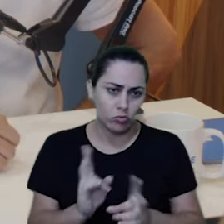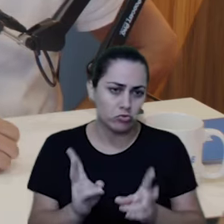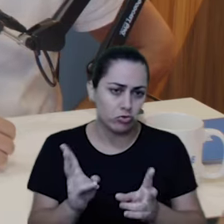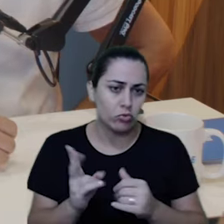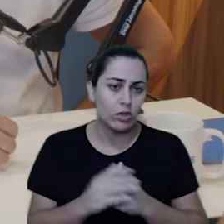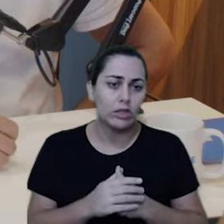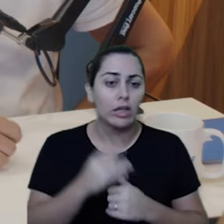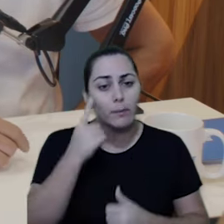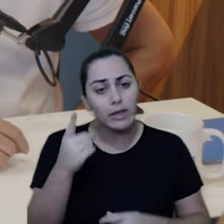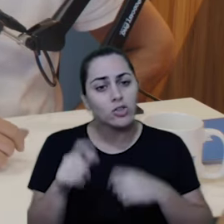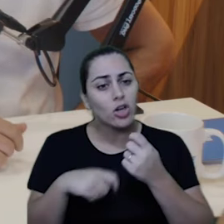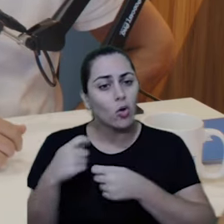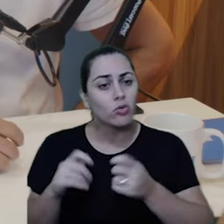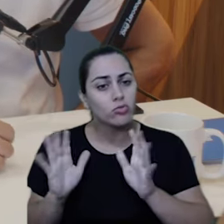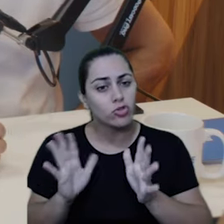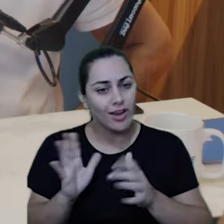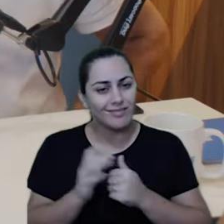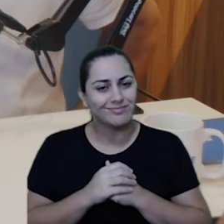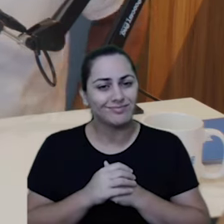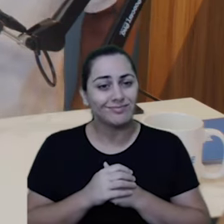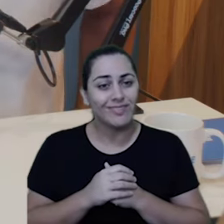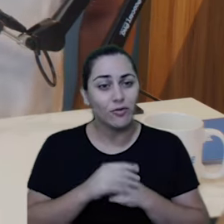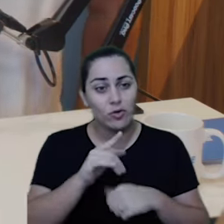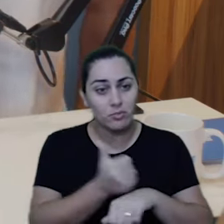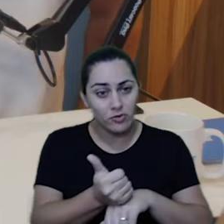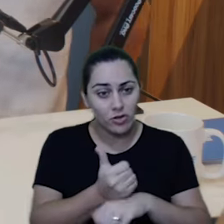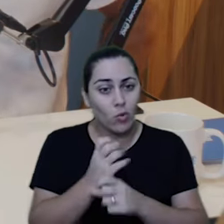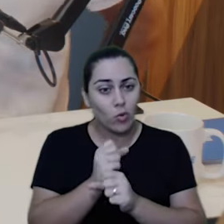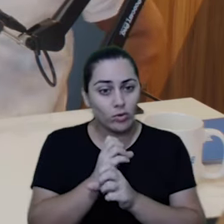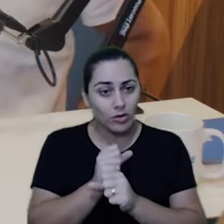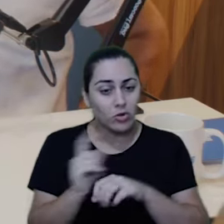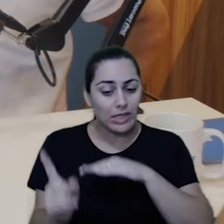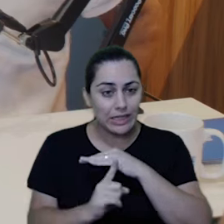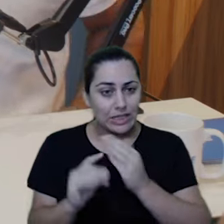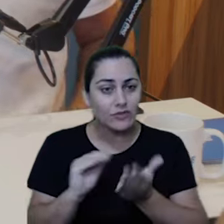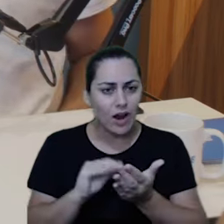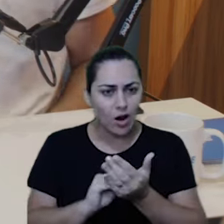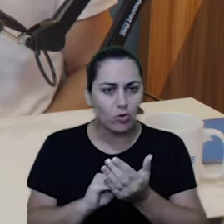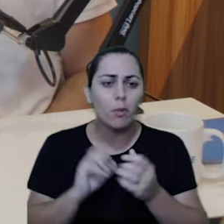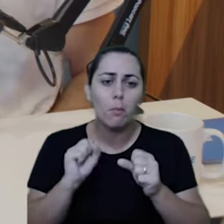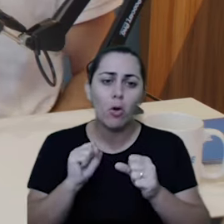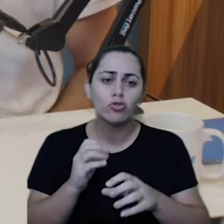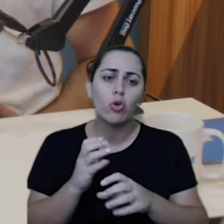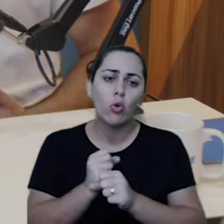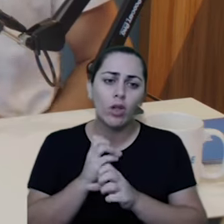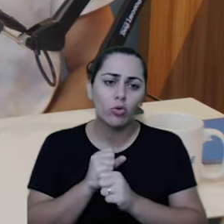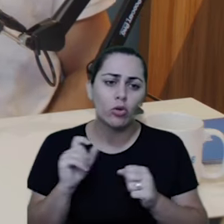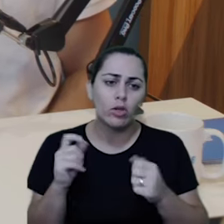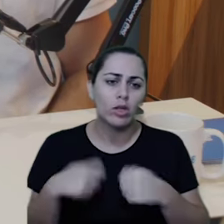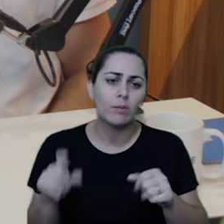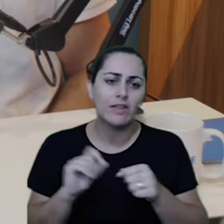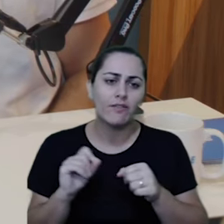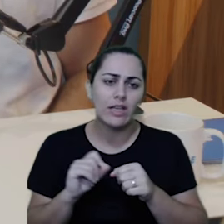segue e até tem uma ideia de negócios aqui já acontecendo se você é contador tá sem cliente você pode ser um contador que não precisa